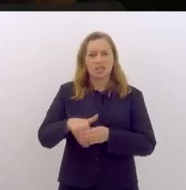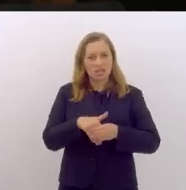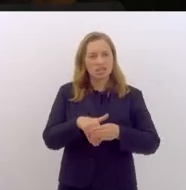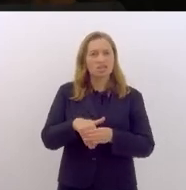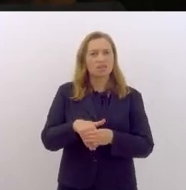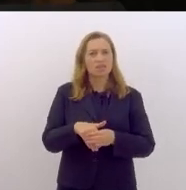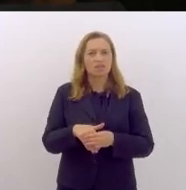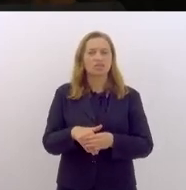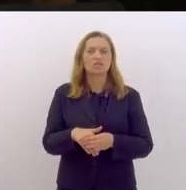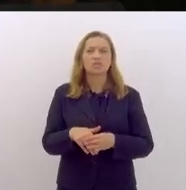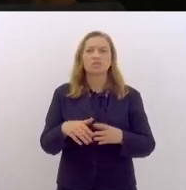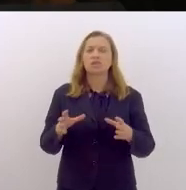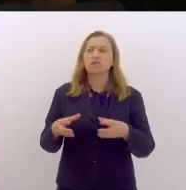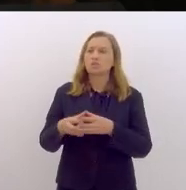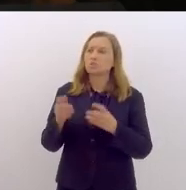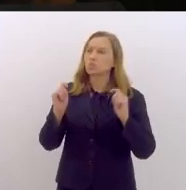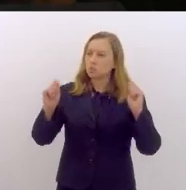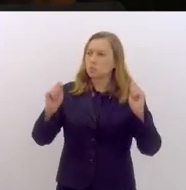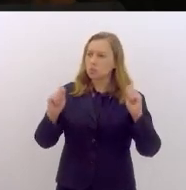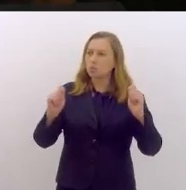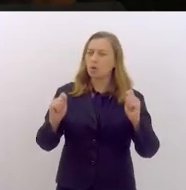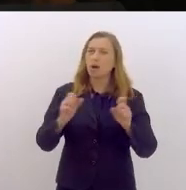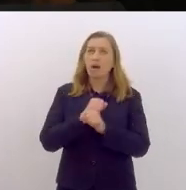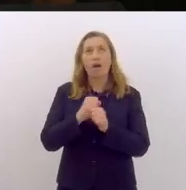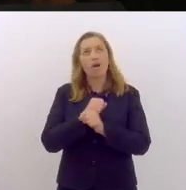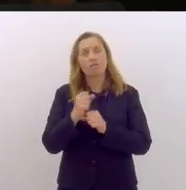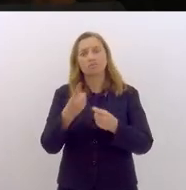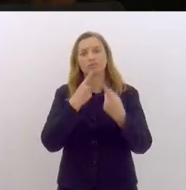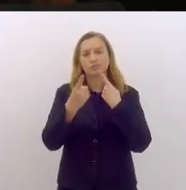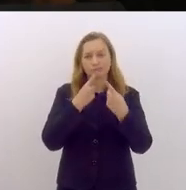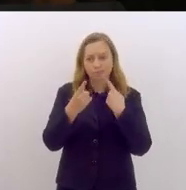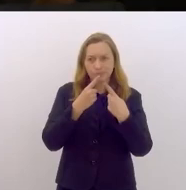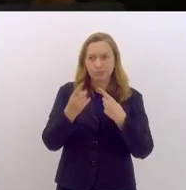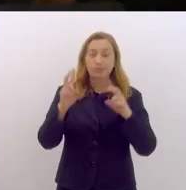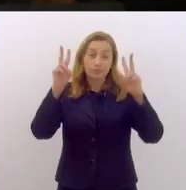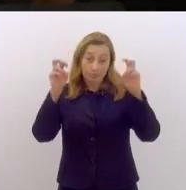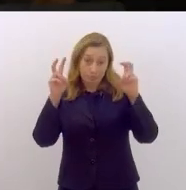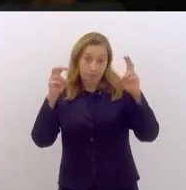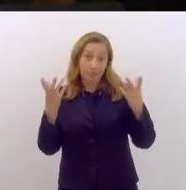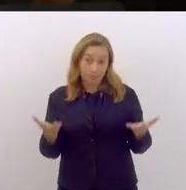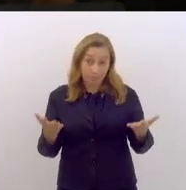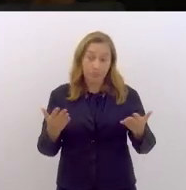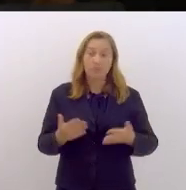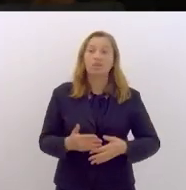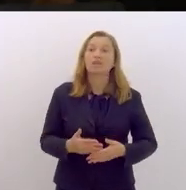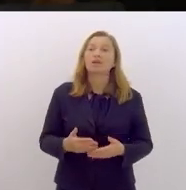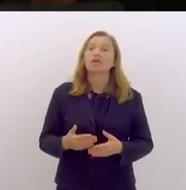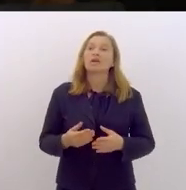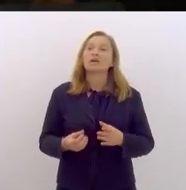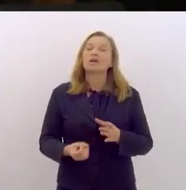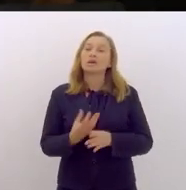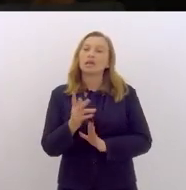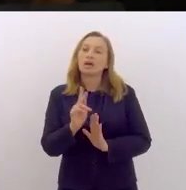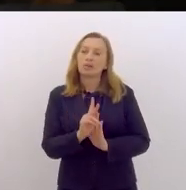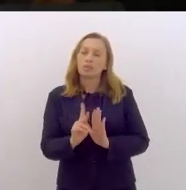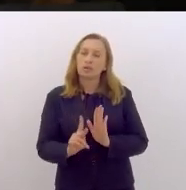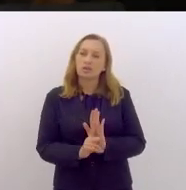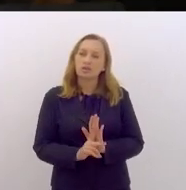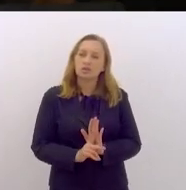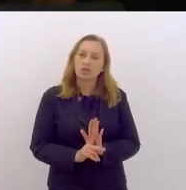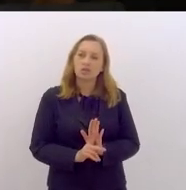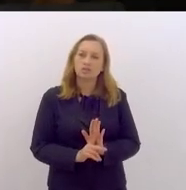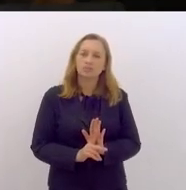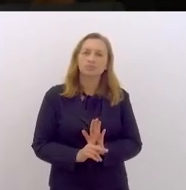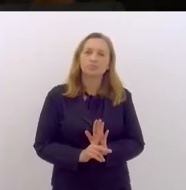Essas torcidas estão discutindo isso há muito e muito tempo. Demorou para fazer o projeto. Vossa Excelência não consta